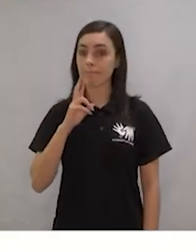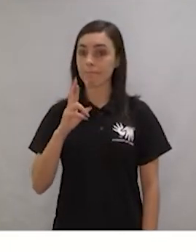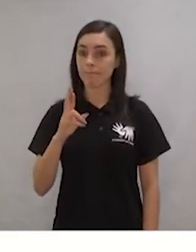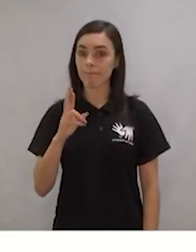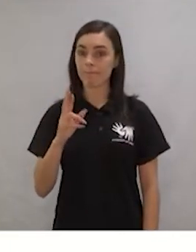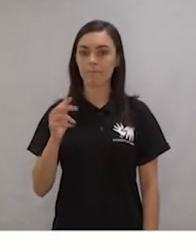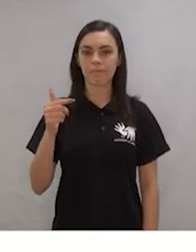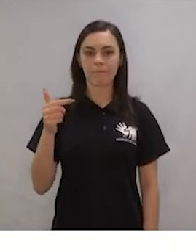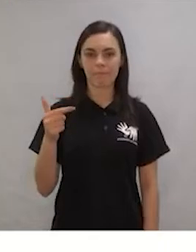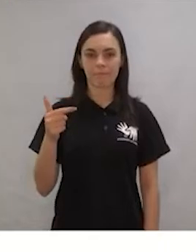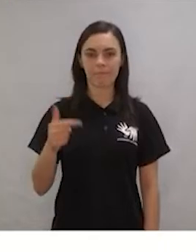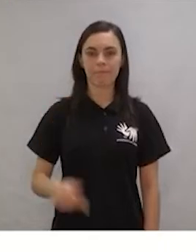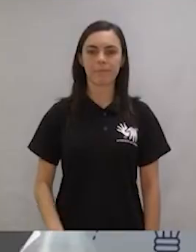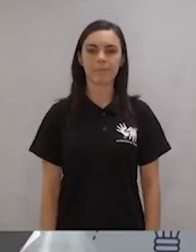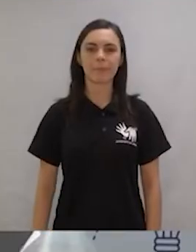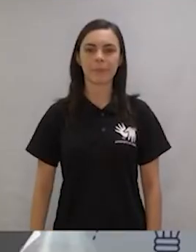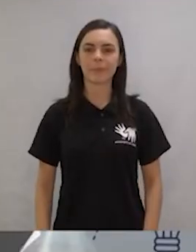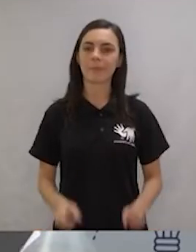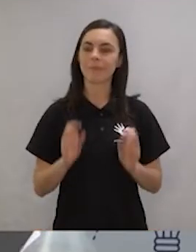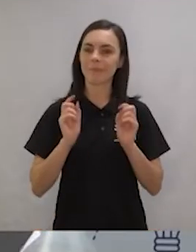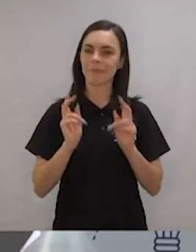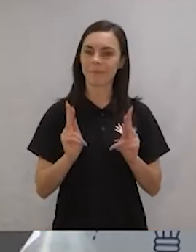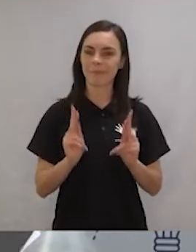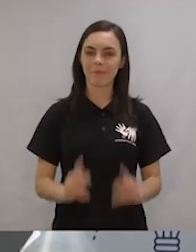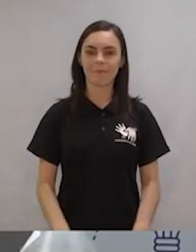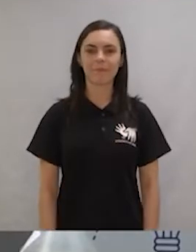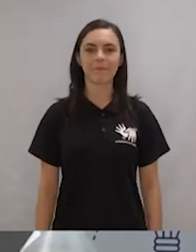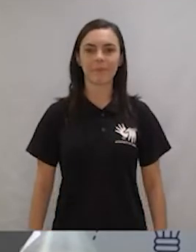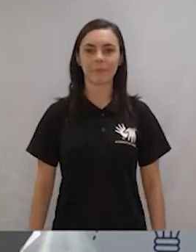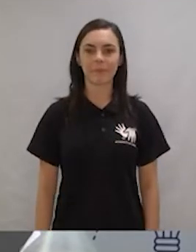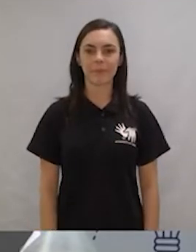é igual a 2. Muito bem.